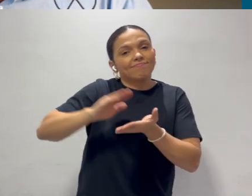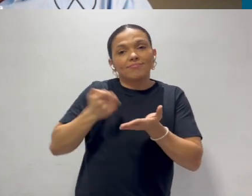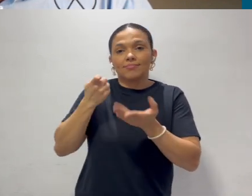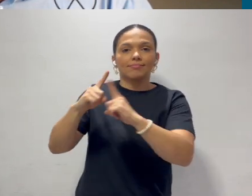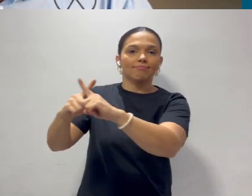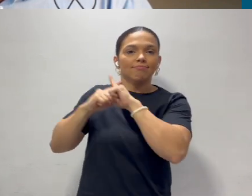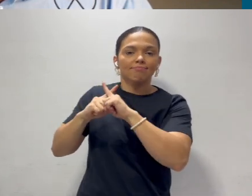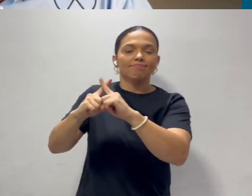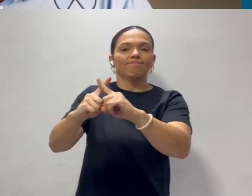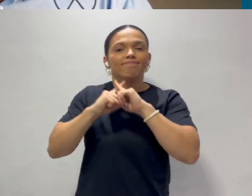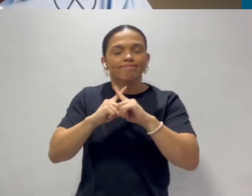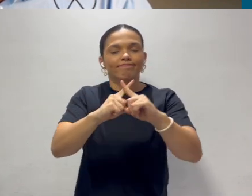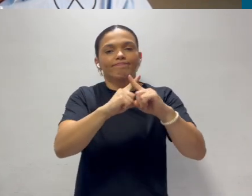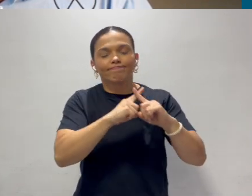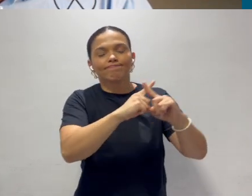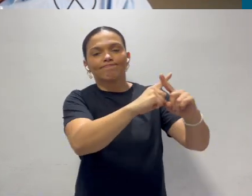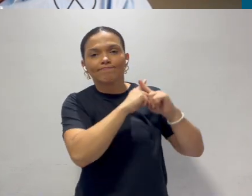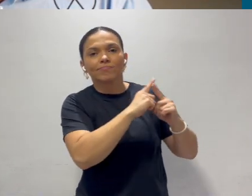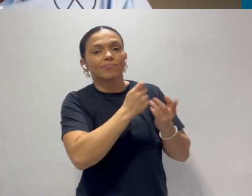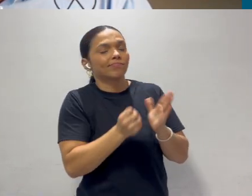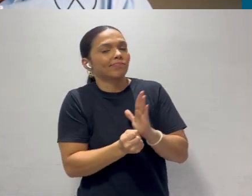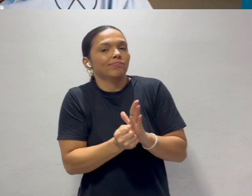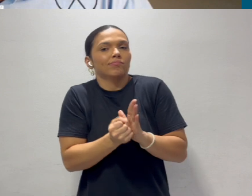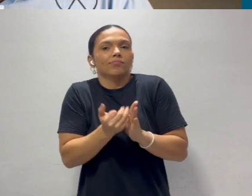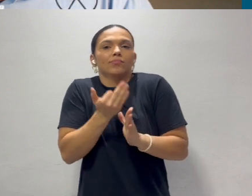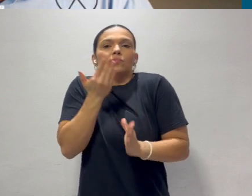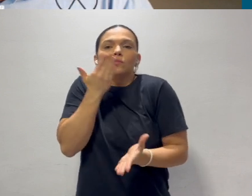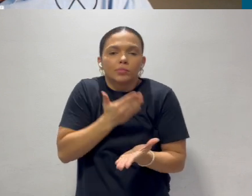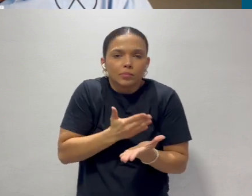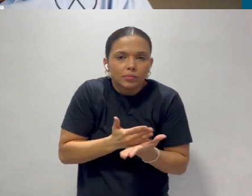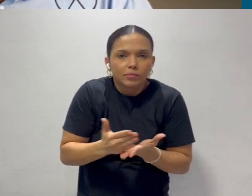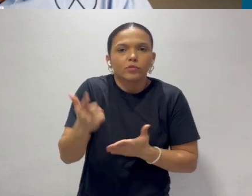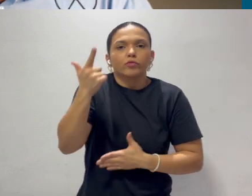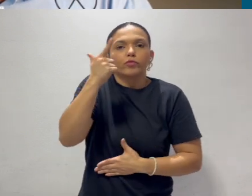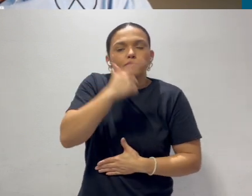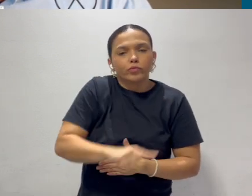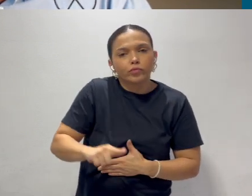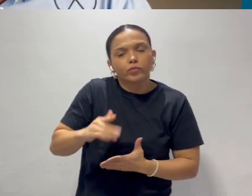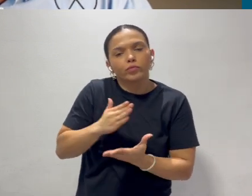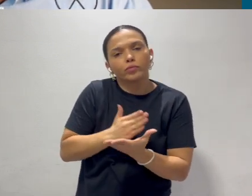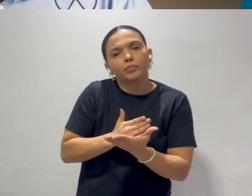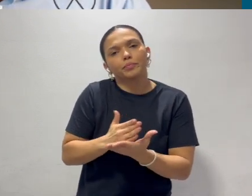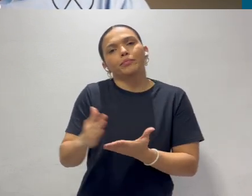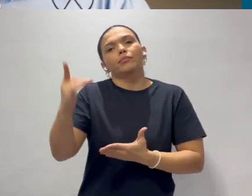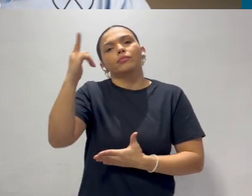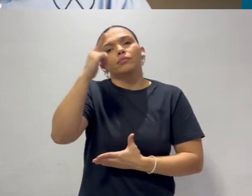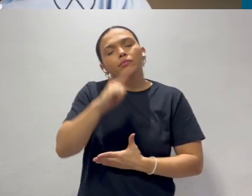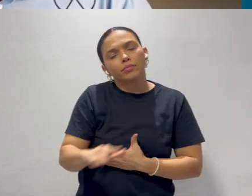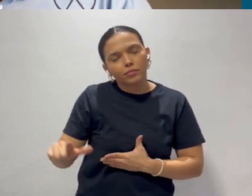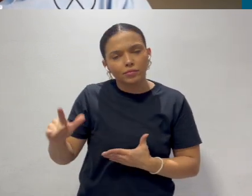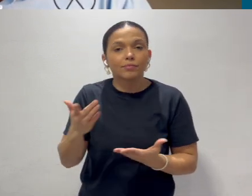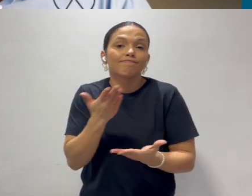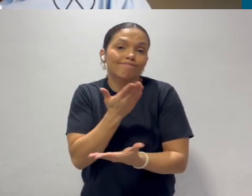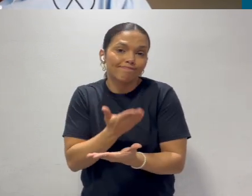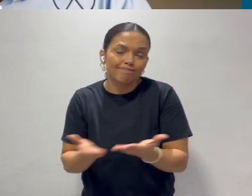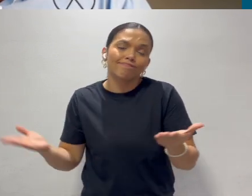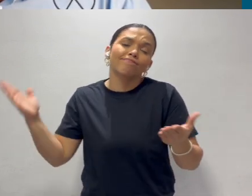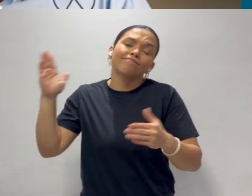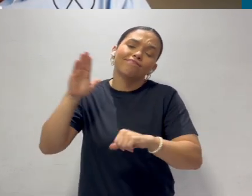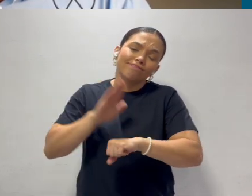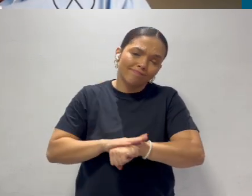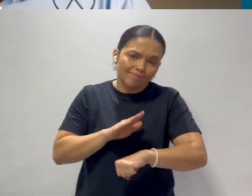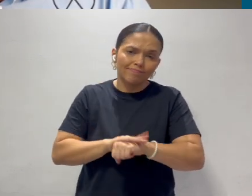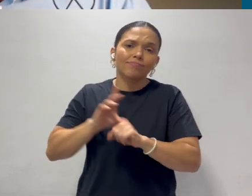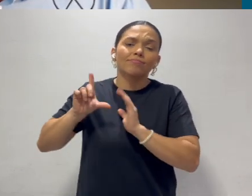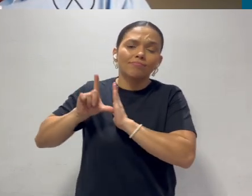Qualquer coisinha mínima, ele indefere o teu processo. E você tem que começar tudo de novo, da estaca zero. E aí você fica